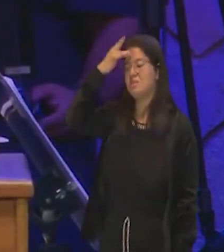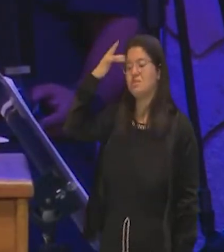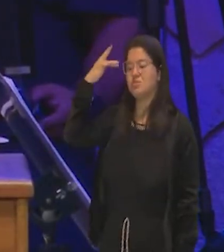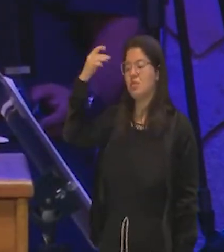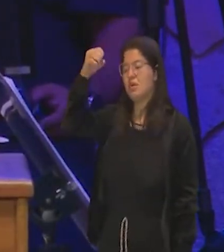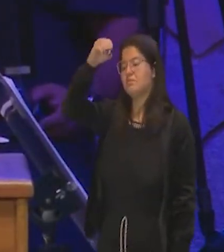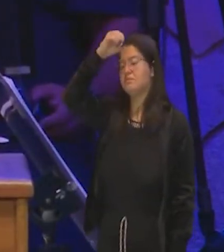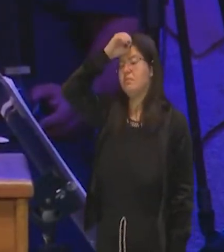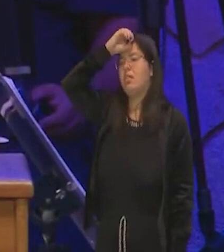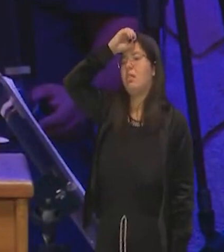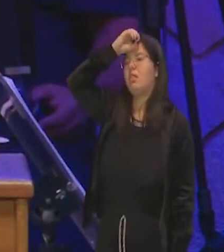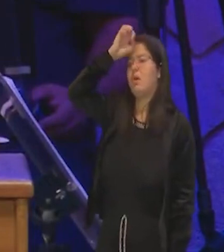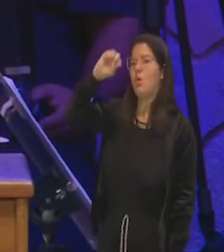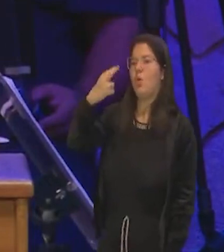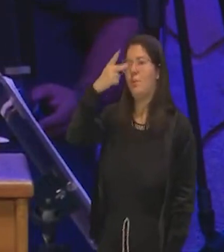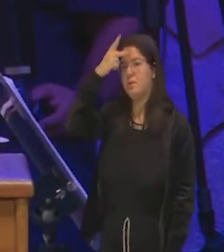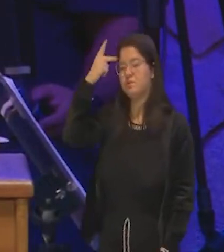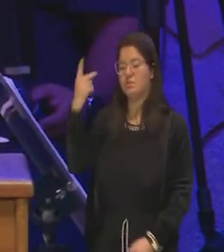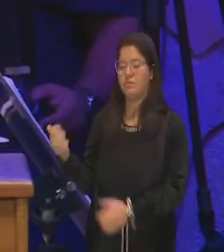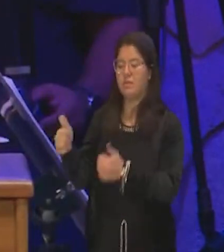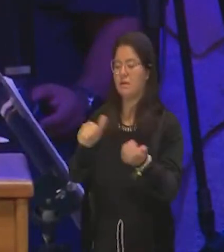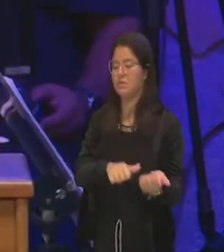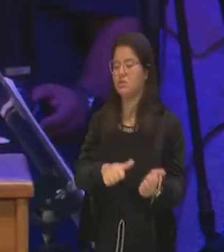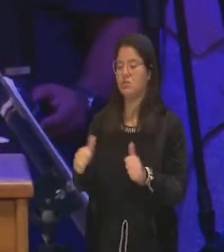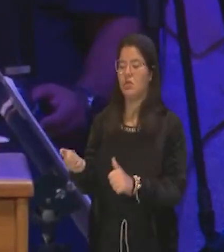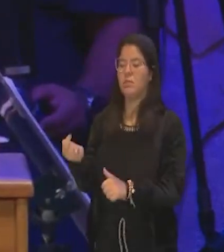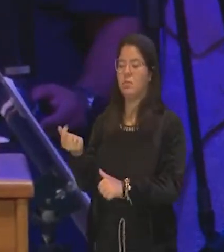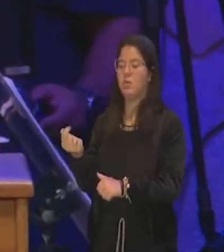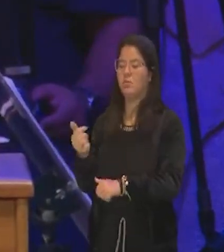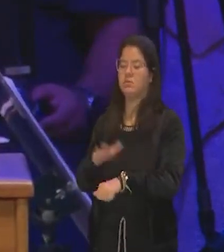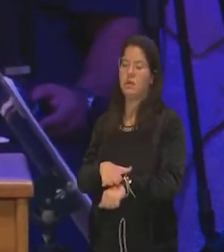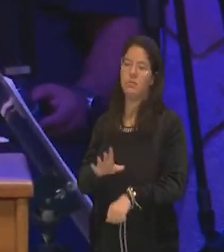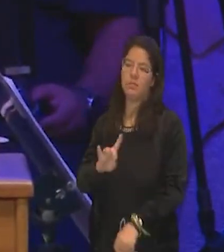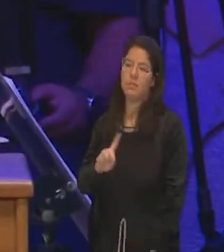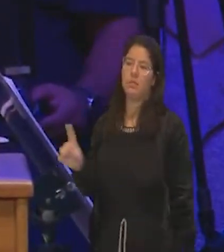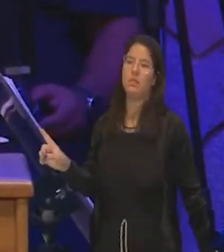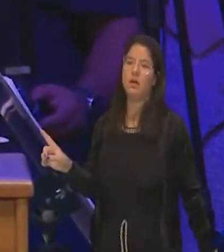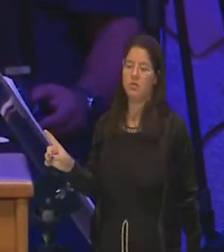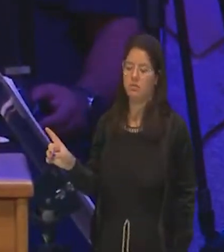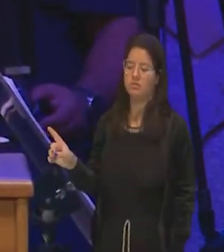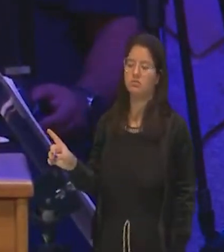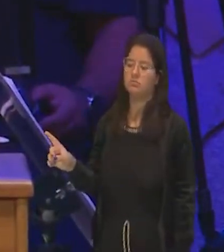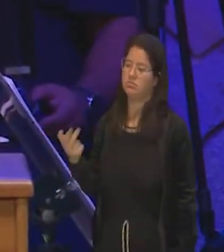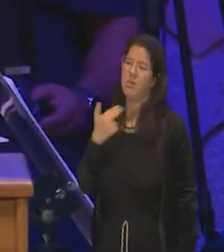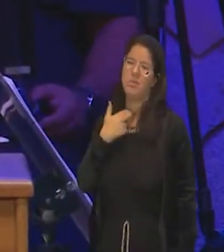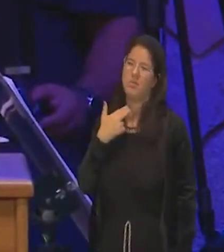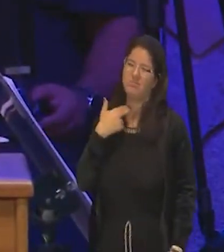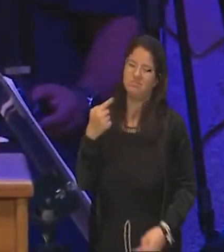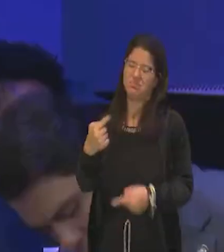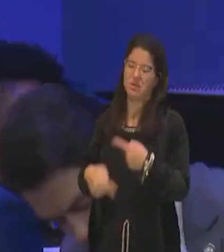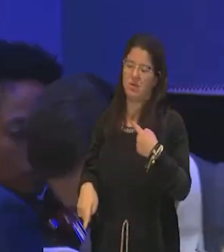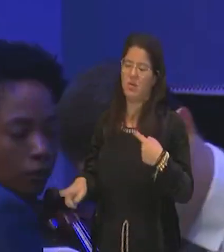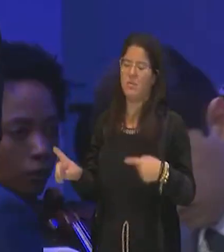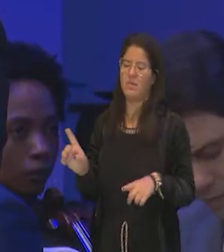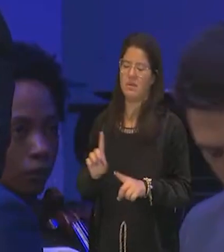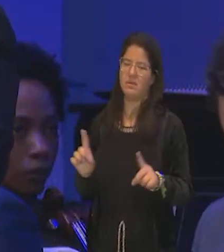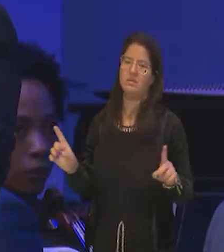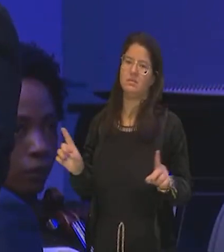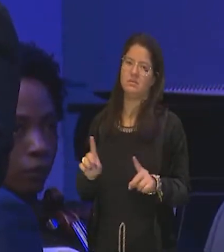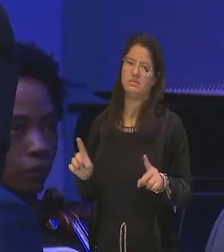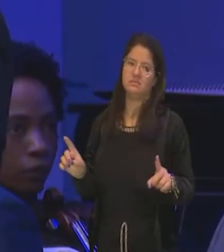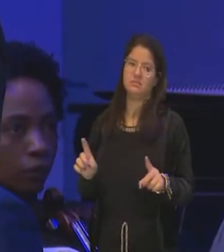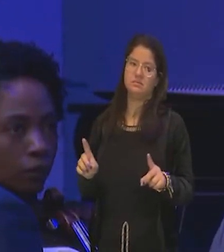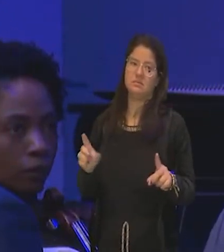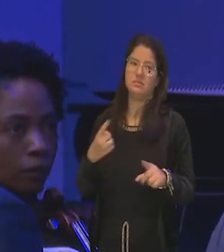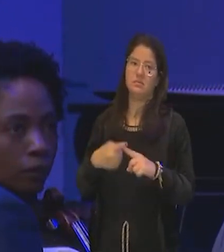recém-convertido, nem um principiante, para que ele mesmo não seja engolido pelo seu trabalho, por não